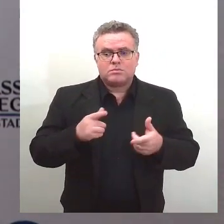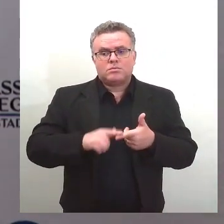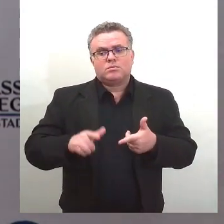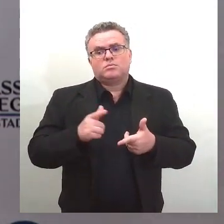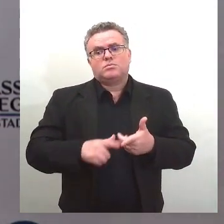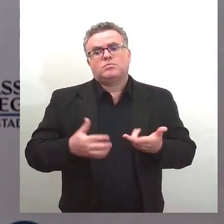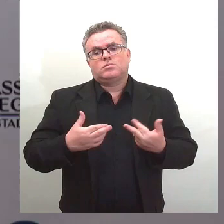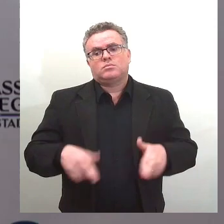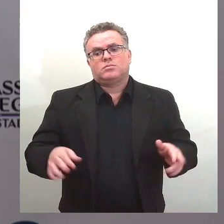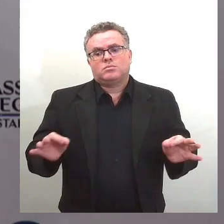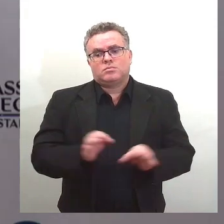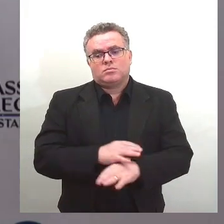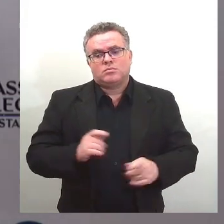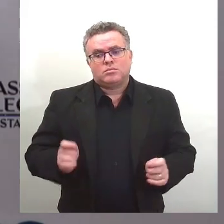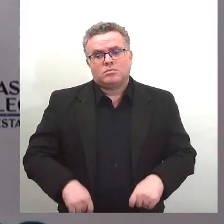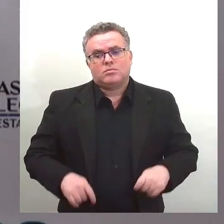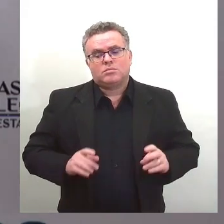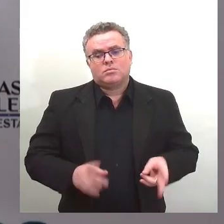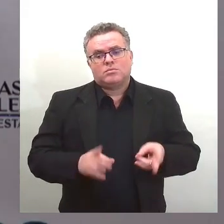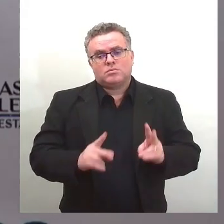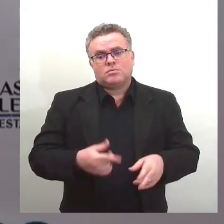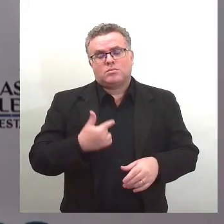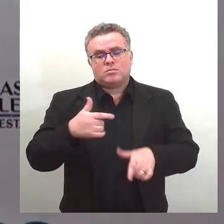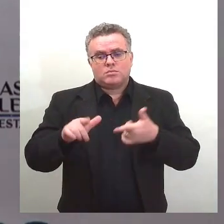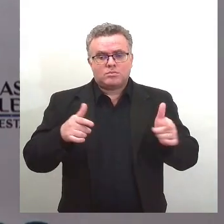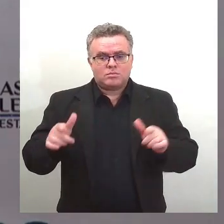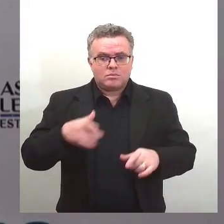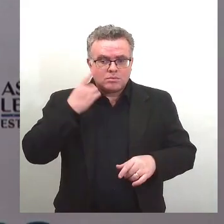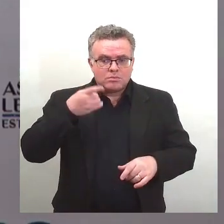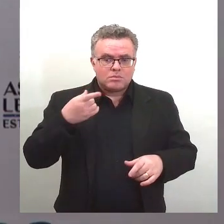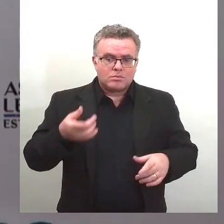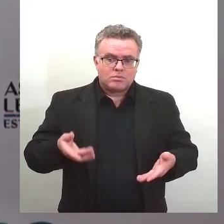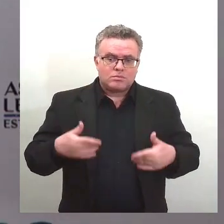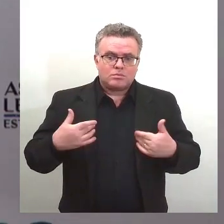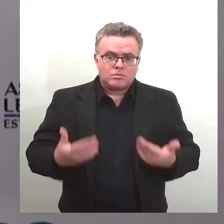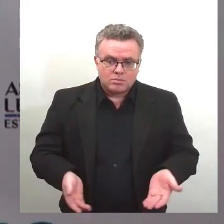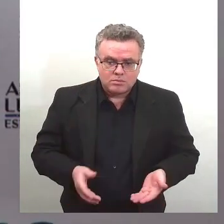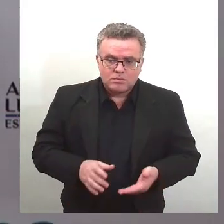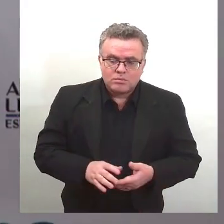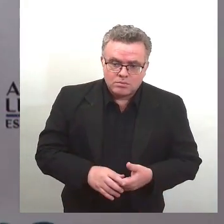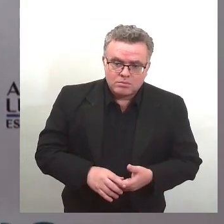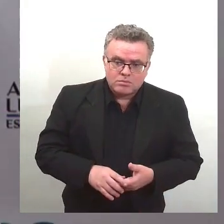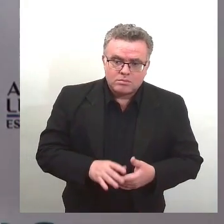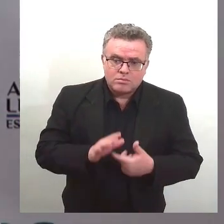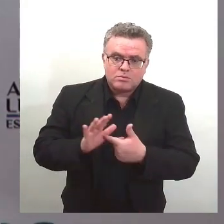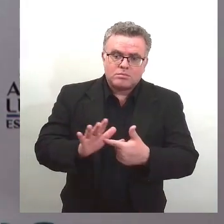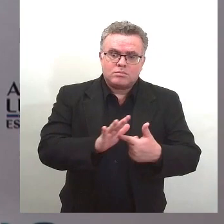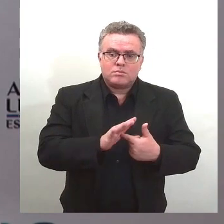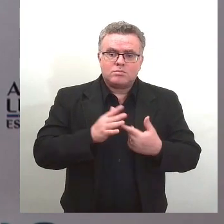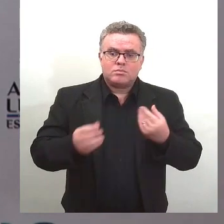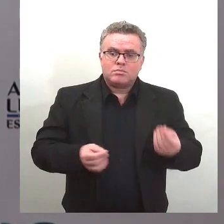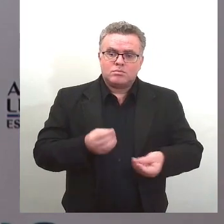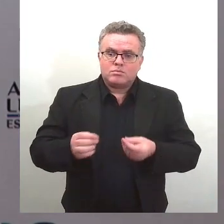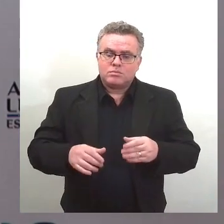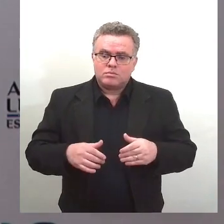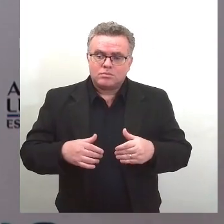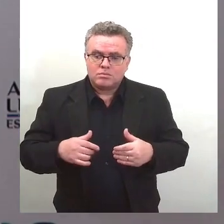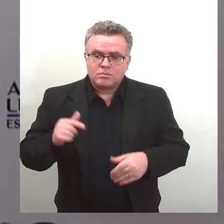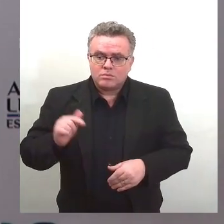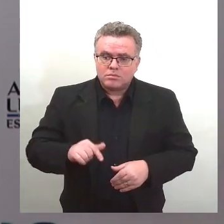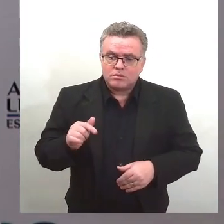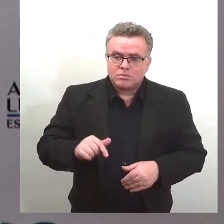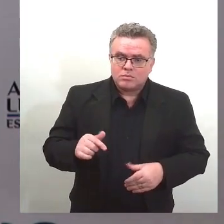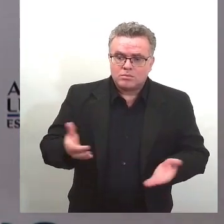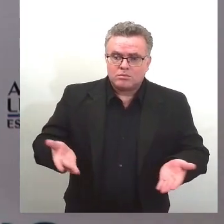resolvido. E um outro deputado trouxe aí uma outra questão no plenário, nessa manhã de